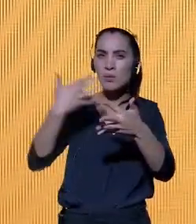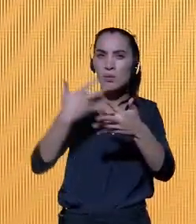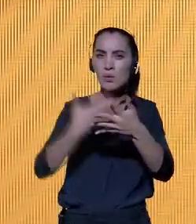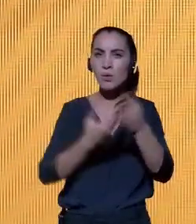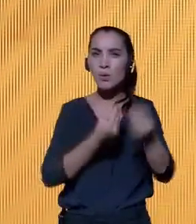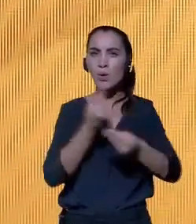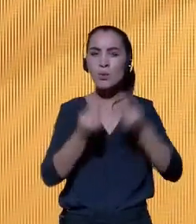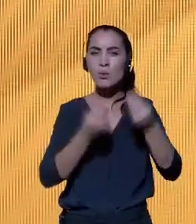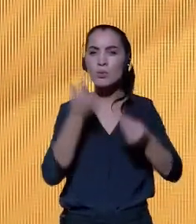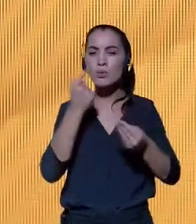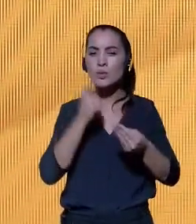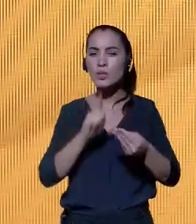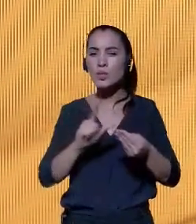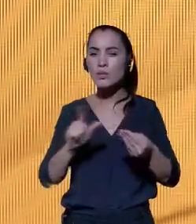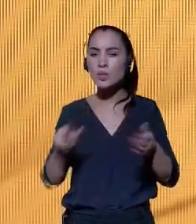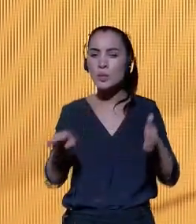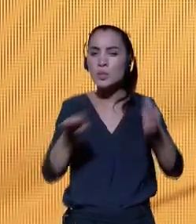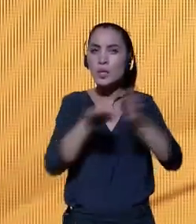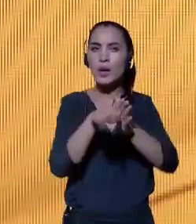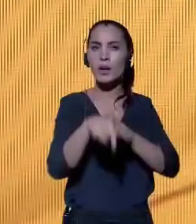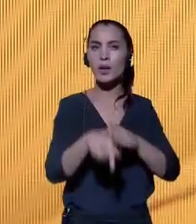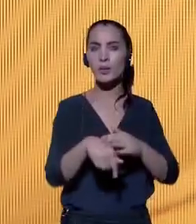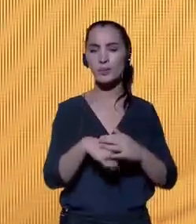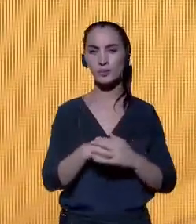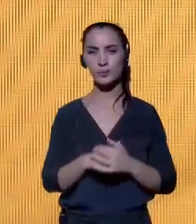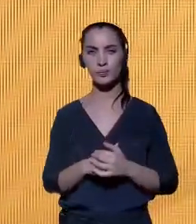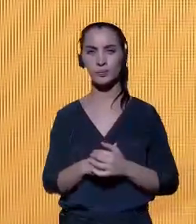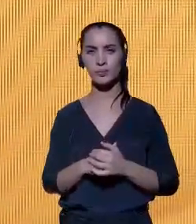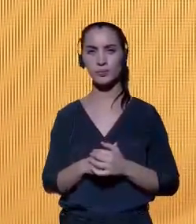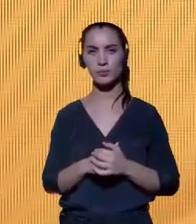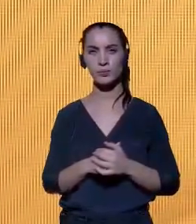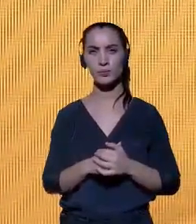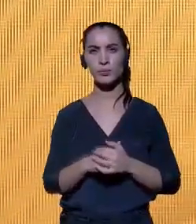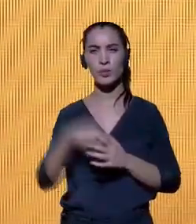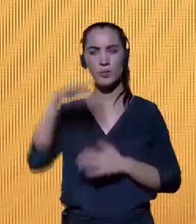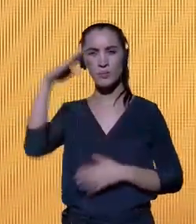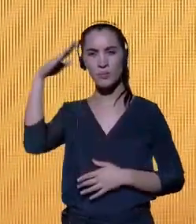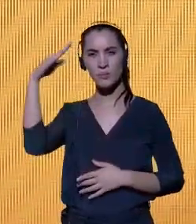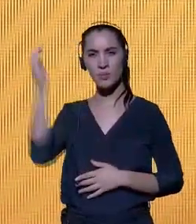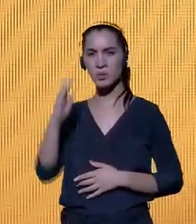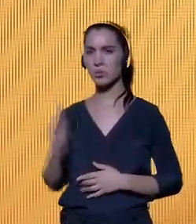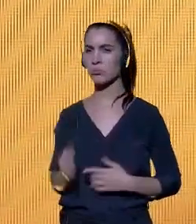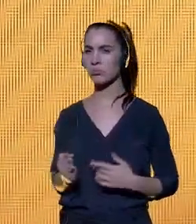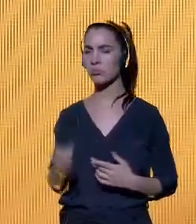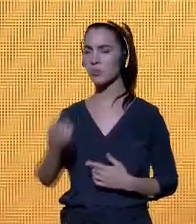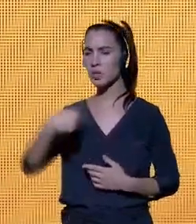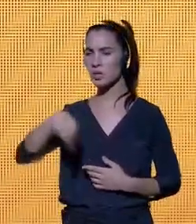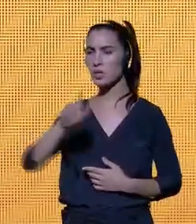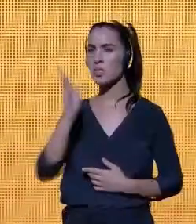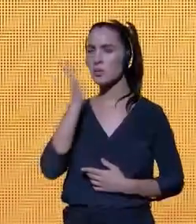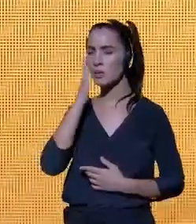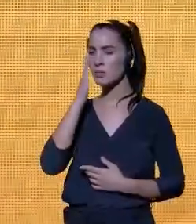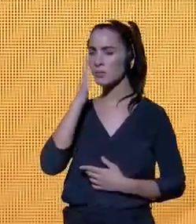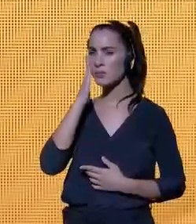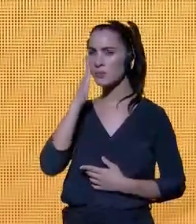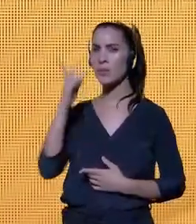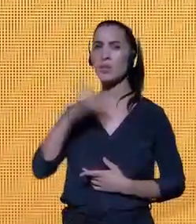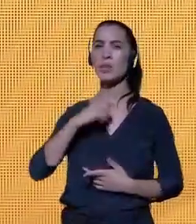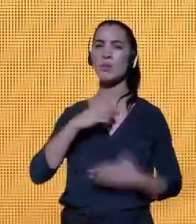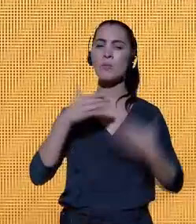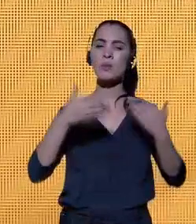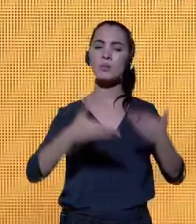chegamos aqui. O Brasil, como vocês sabem, ele tem uma participação importante em bancos de